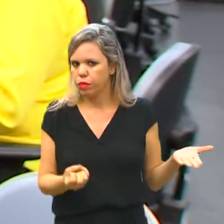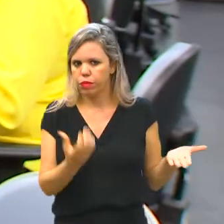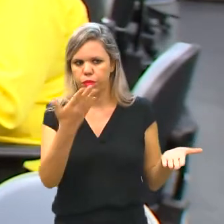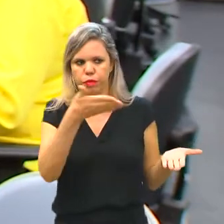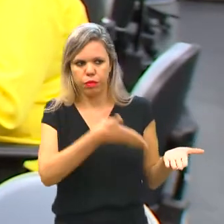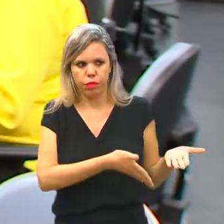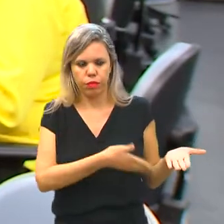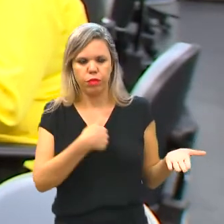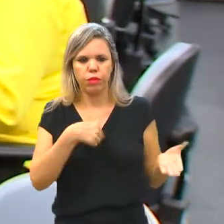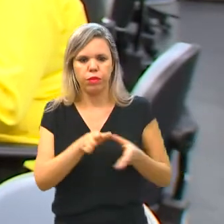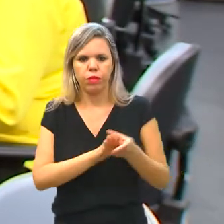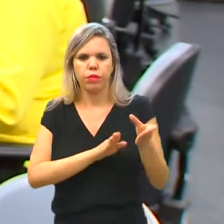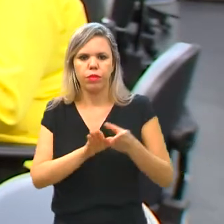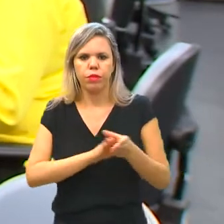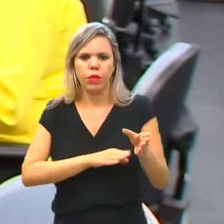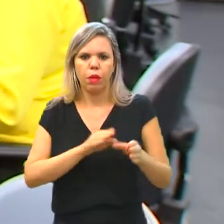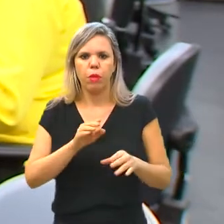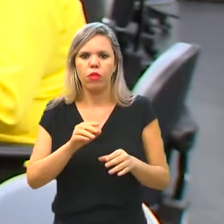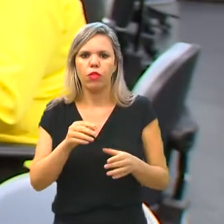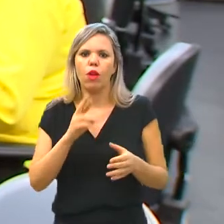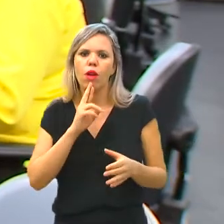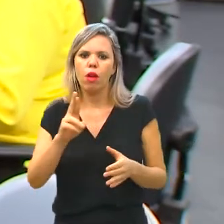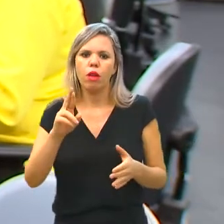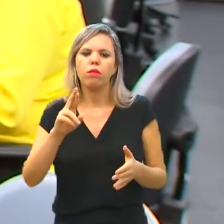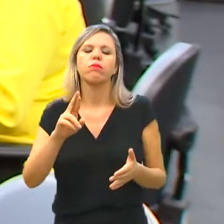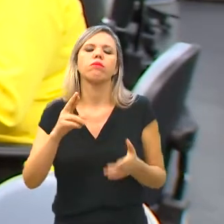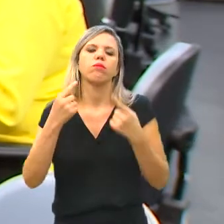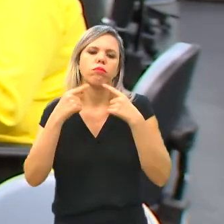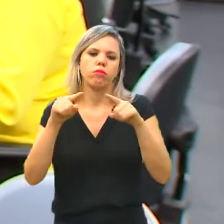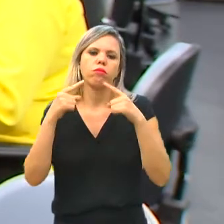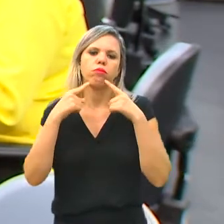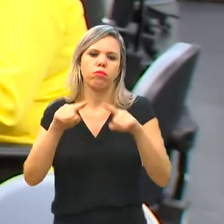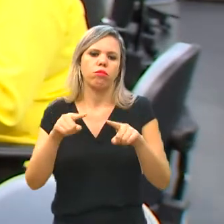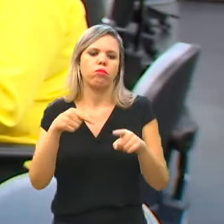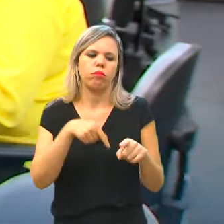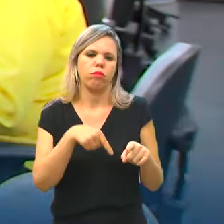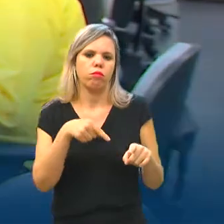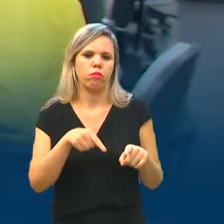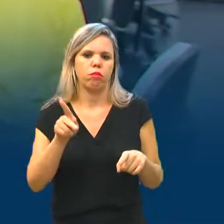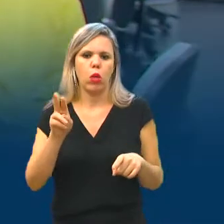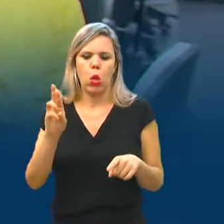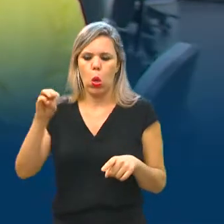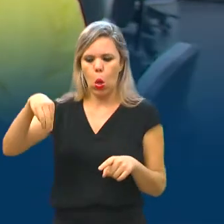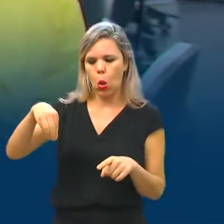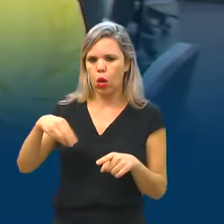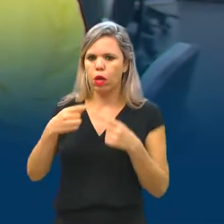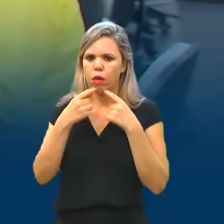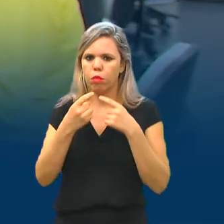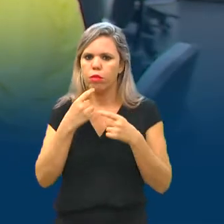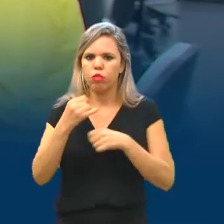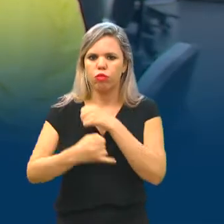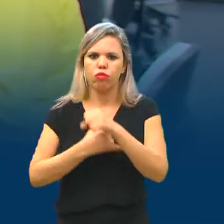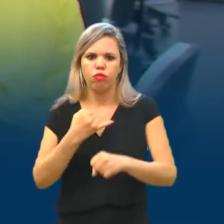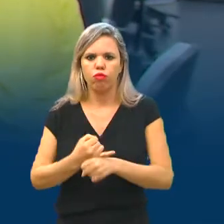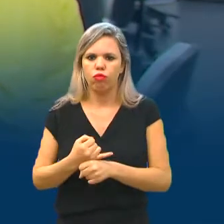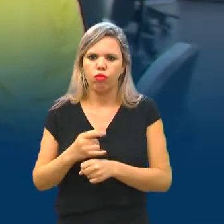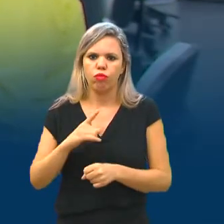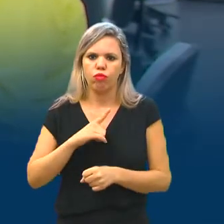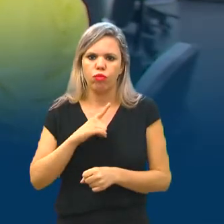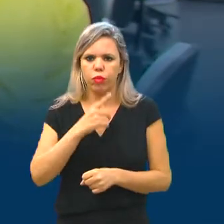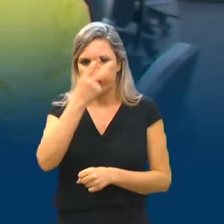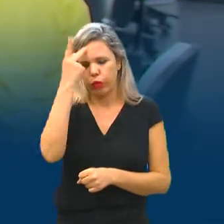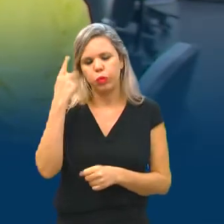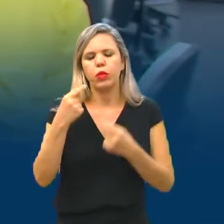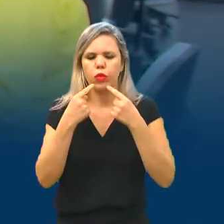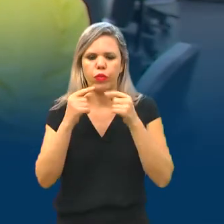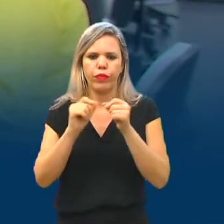não ocorra, a gente orienta então que ele formalize a reclamação. O PROCON de Campinas tem uma plataforma importante, que é o PROCON Digital,